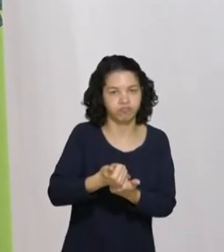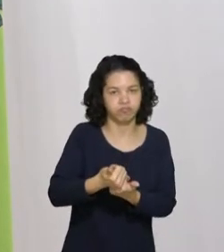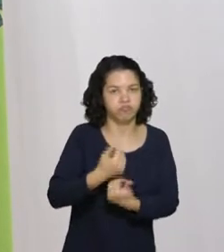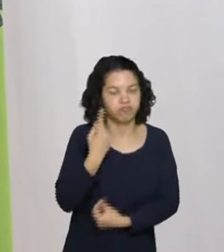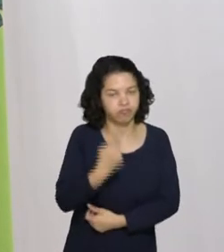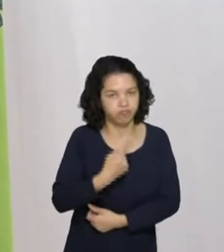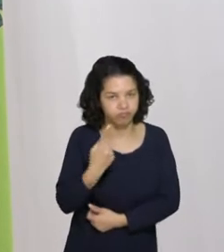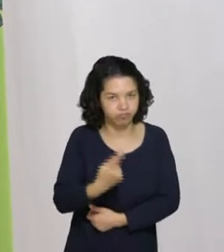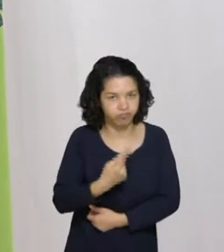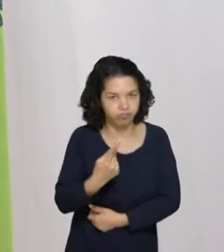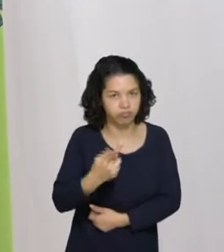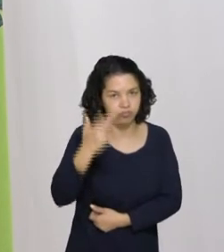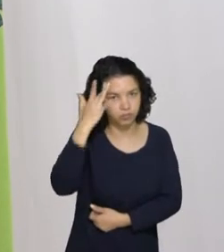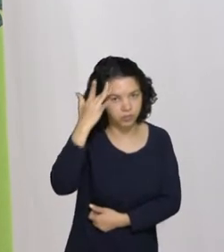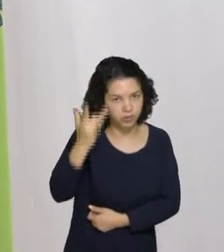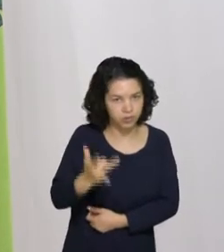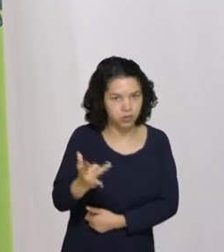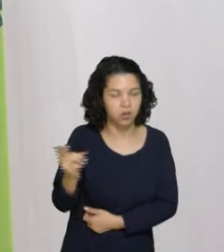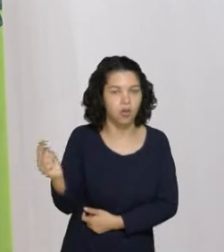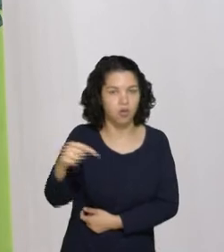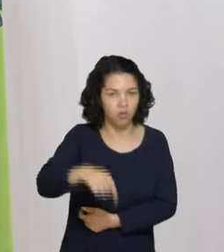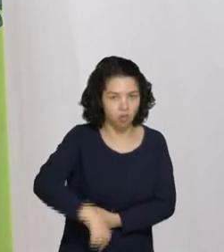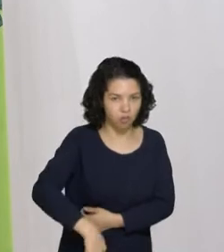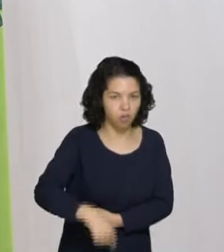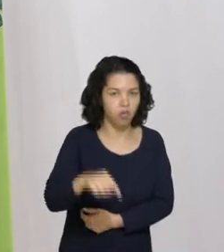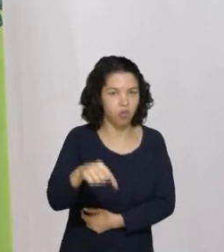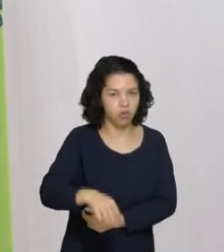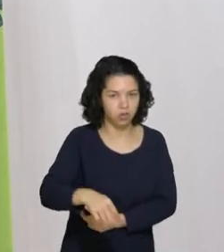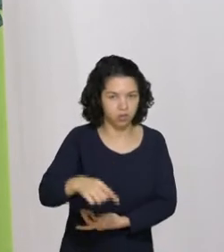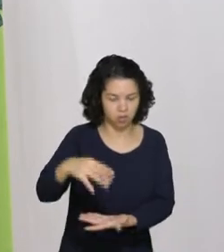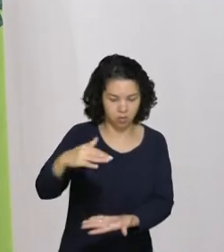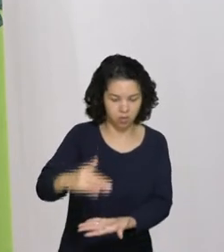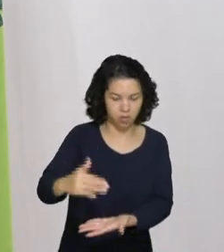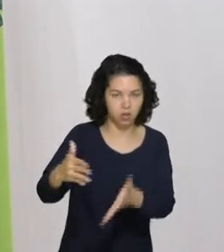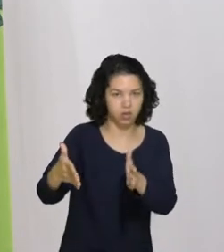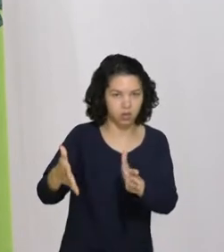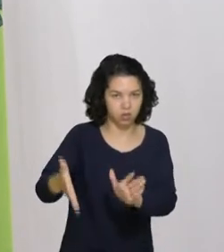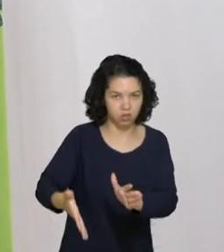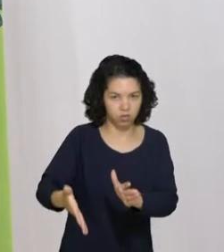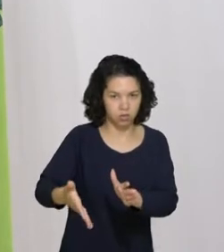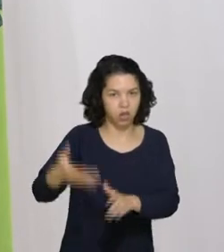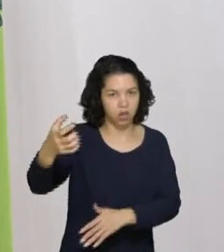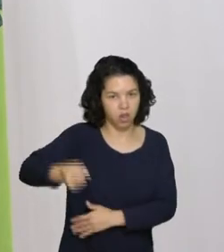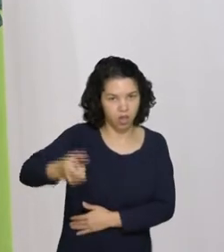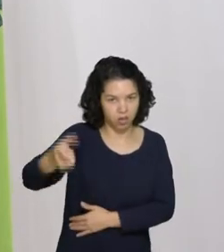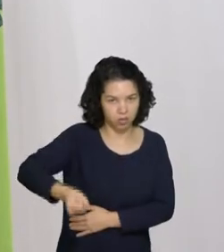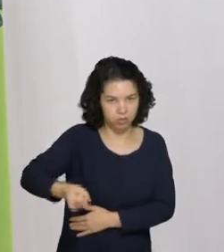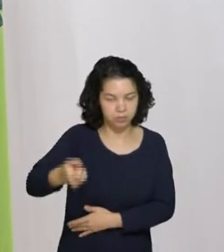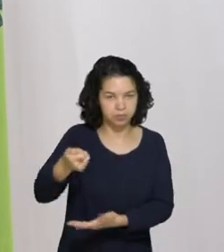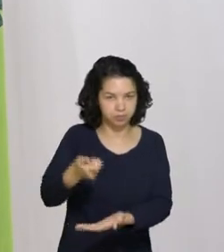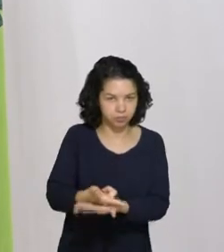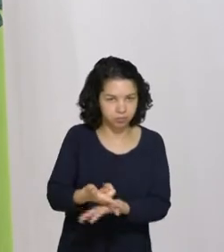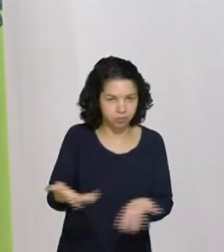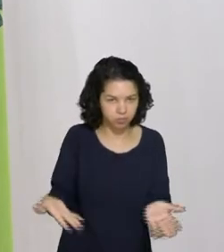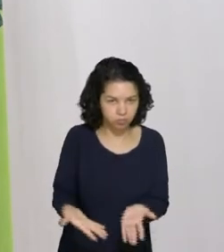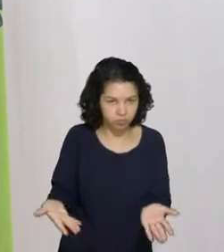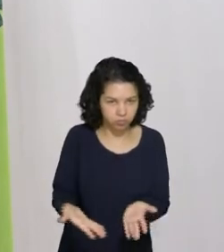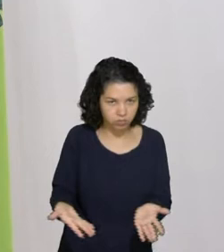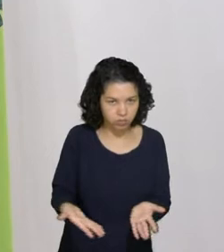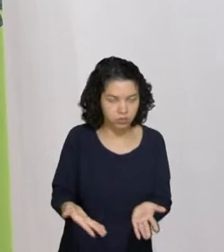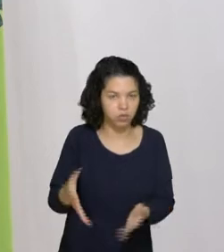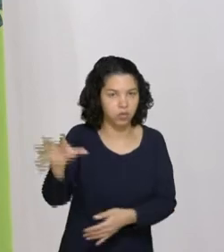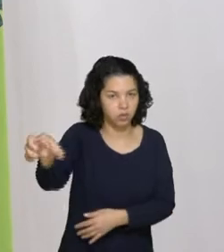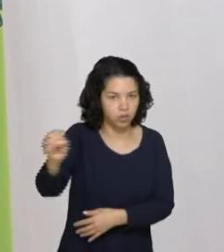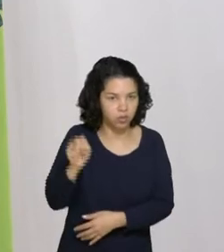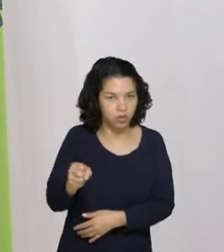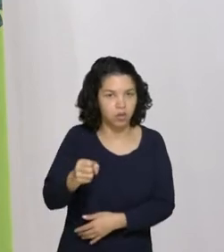Amanhã eu vou trazer para cá uma caixinha de leite comprada hoje, e vou buscar aquela